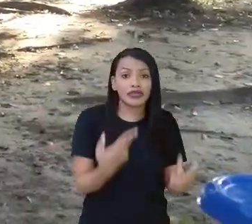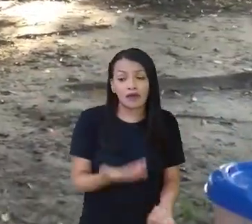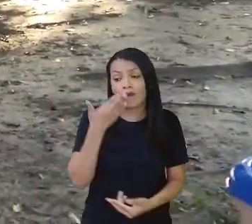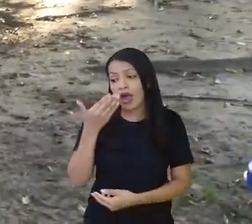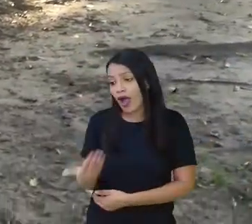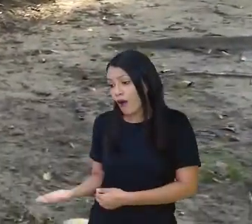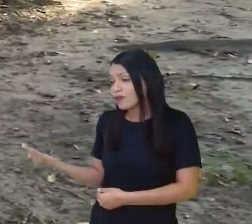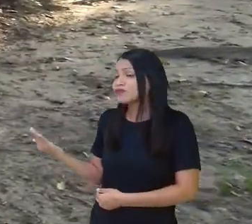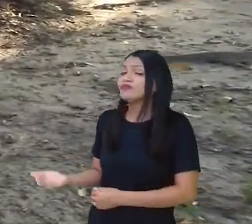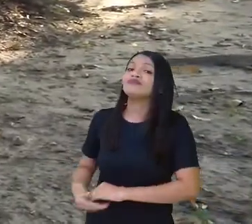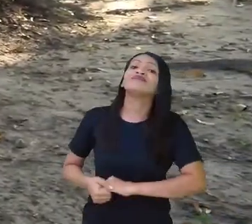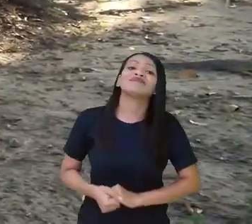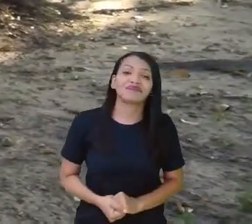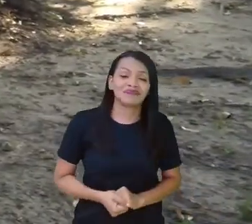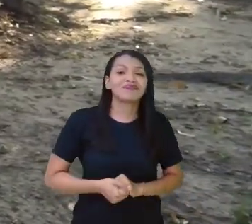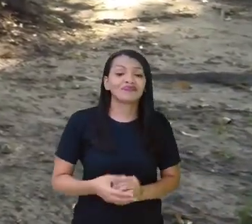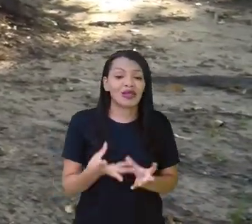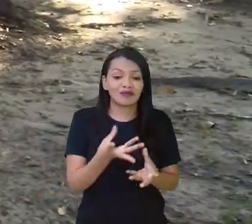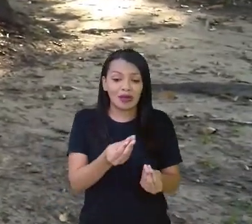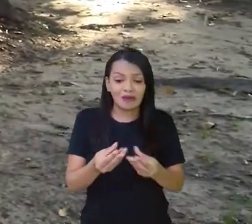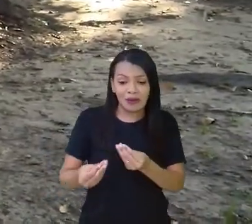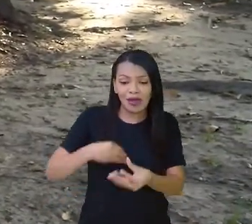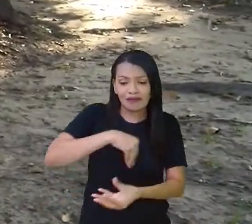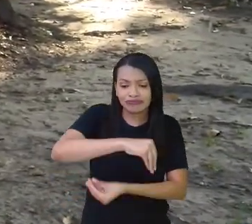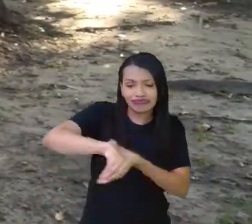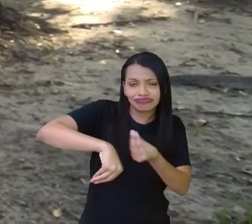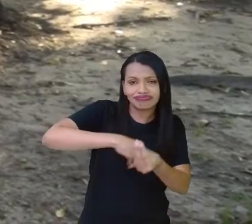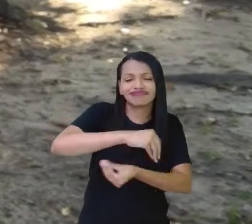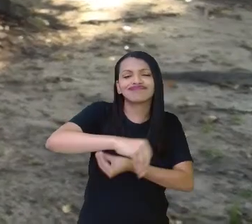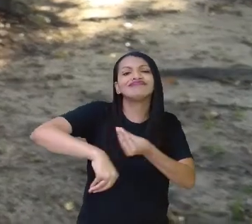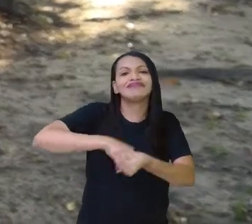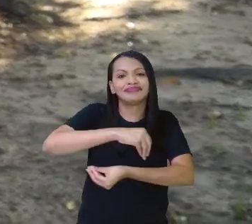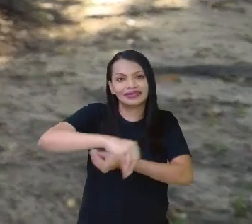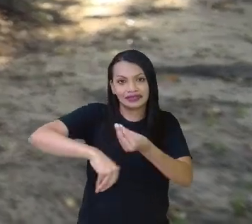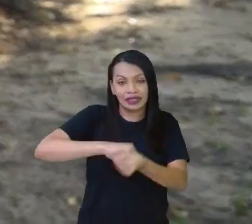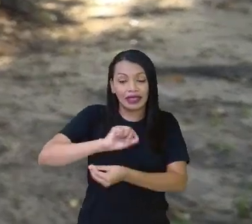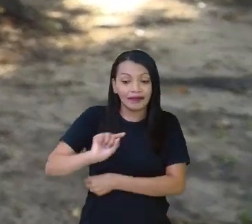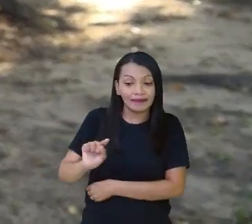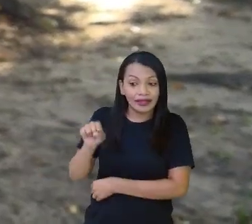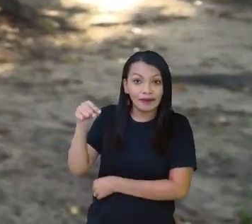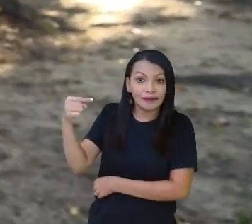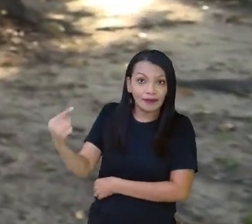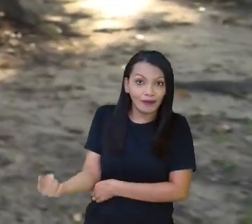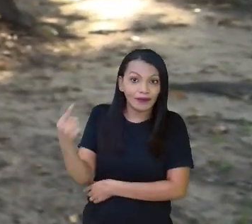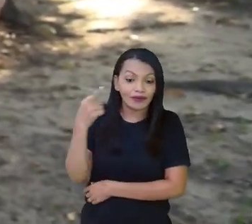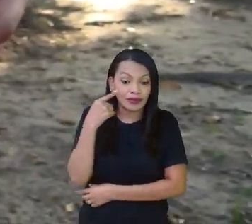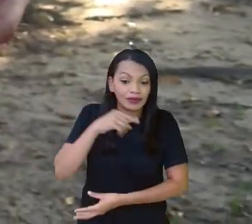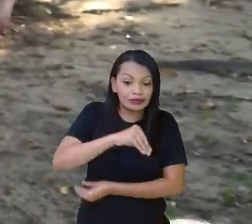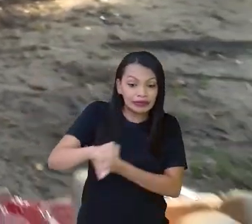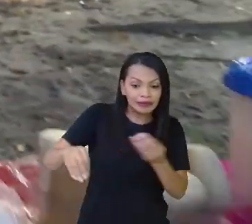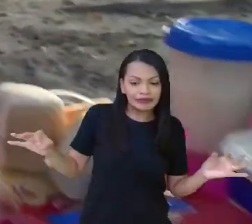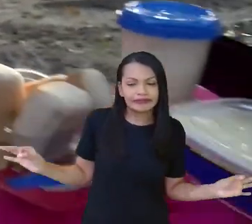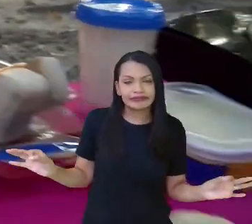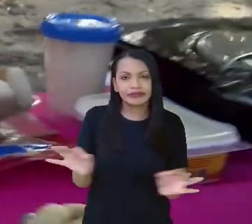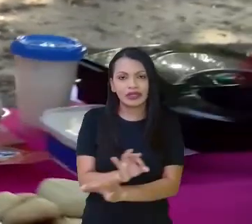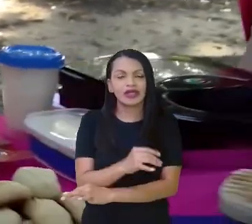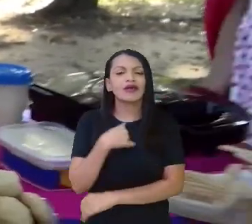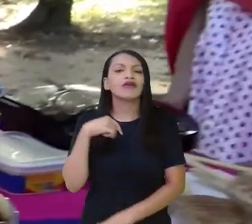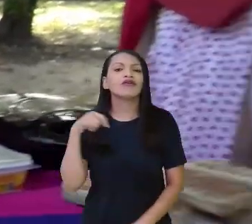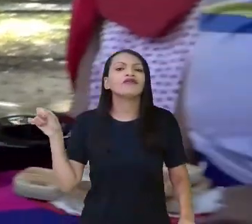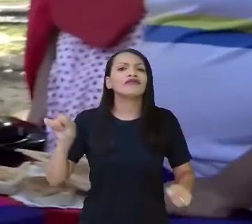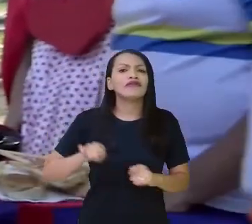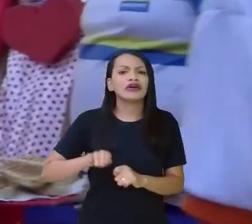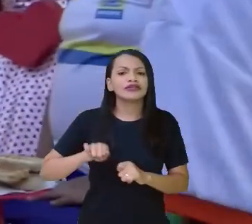Uma massinha homogênea. Depois dessa massa pronta, eu vou fazer